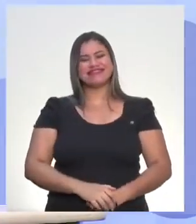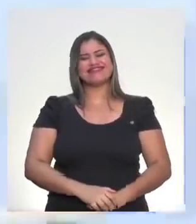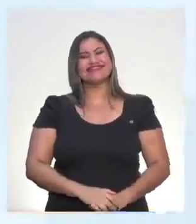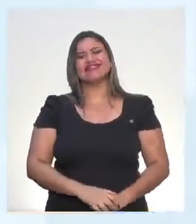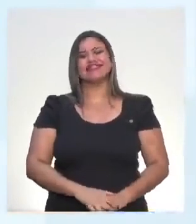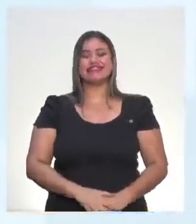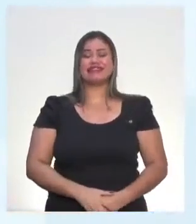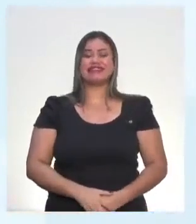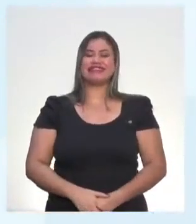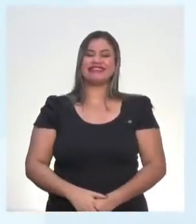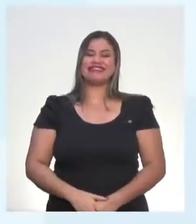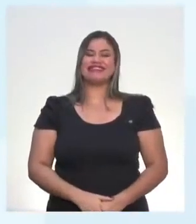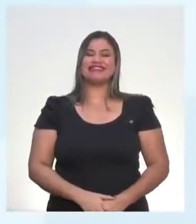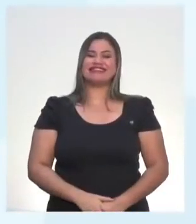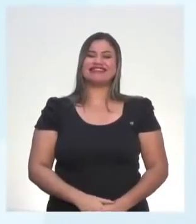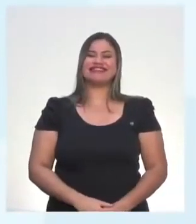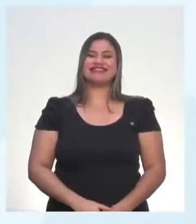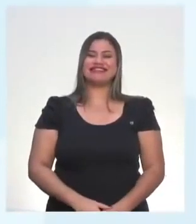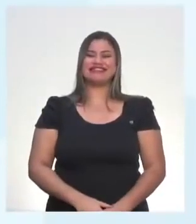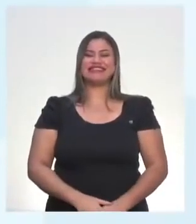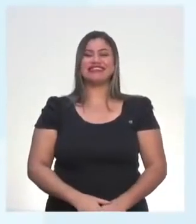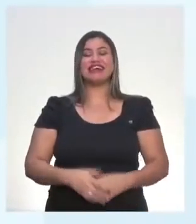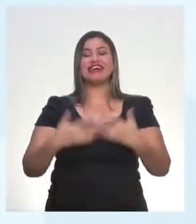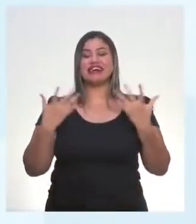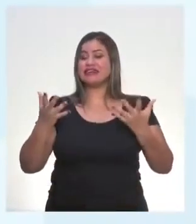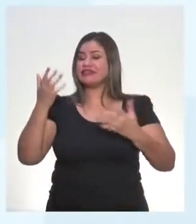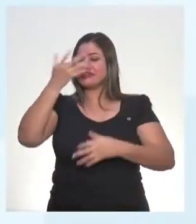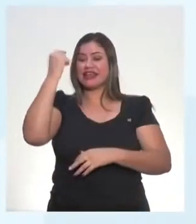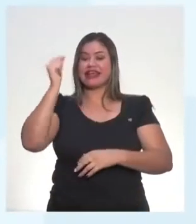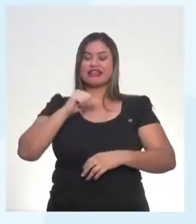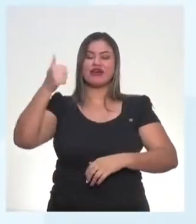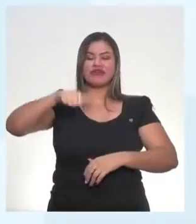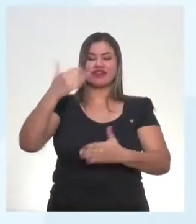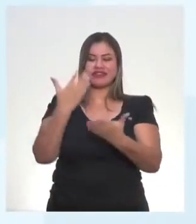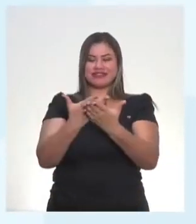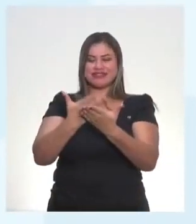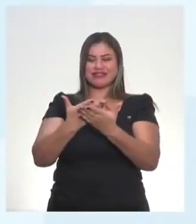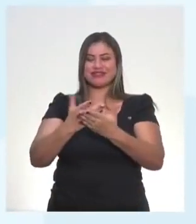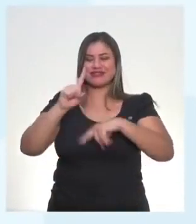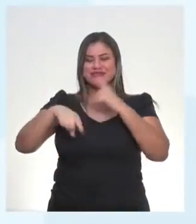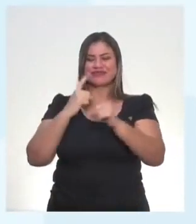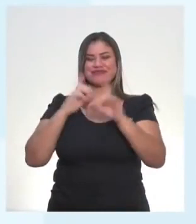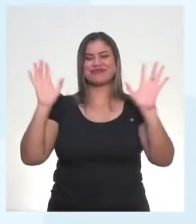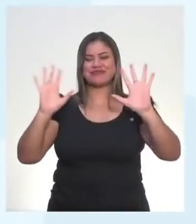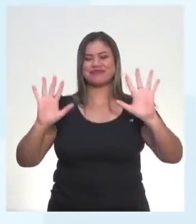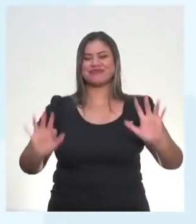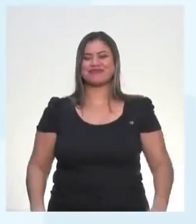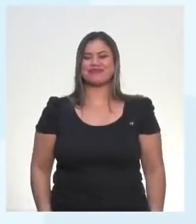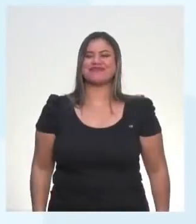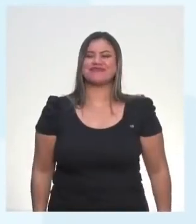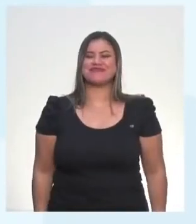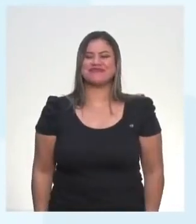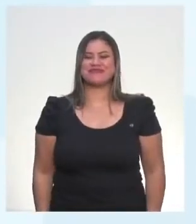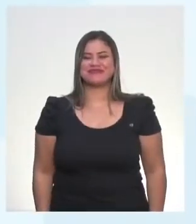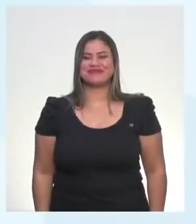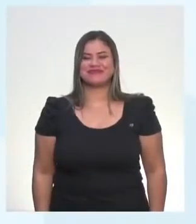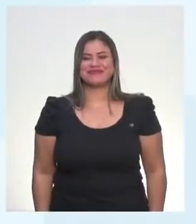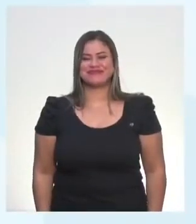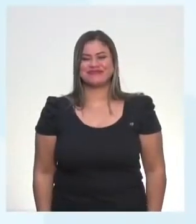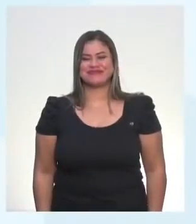Nunca vi tanta tristeza num lugar só. Pessoal, não esquece de avaliar a aula pra gente. E até a próxima. Tchau, tchau.